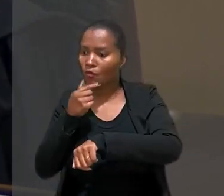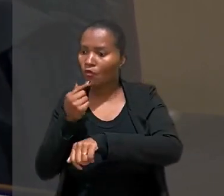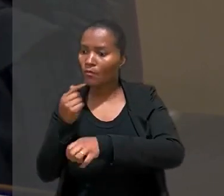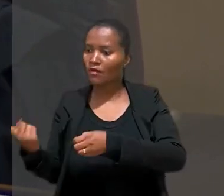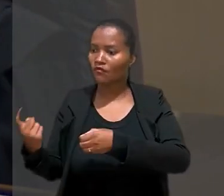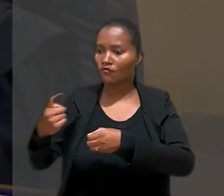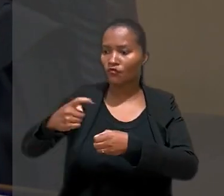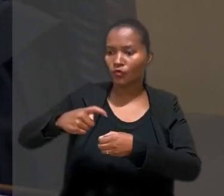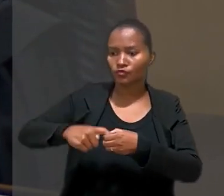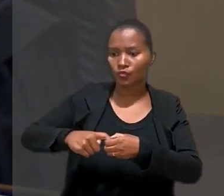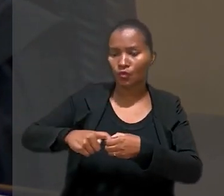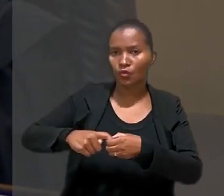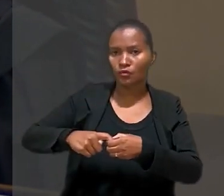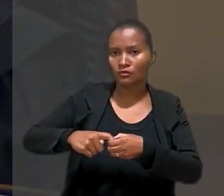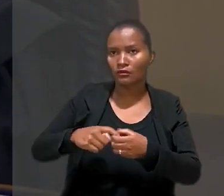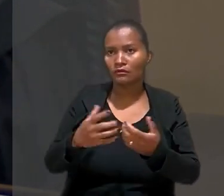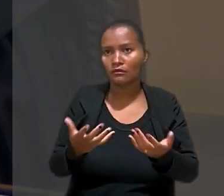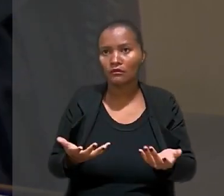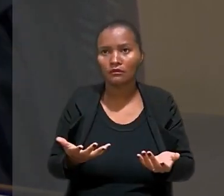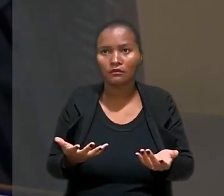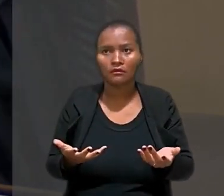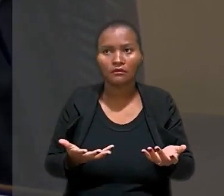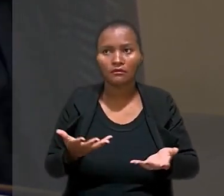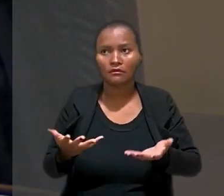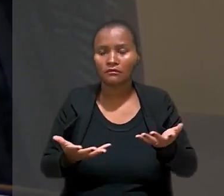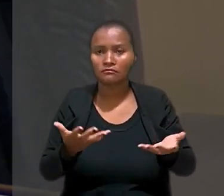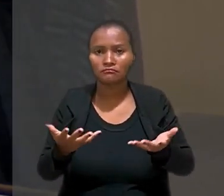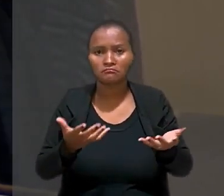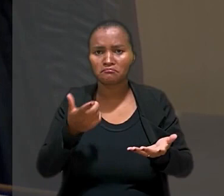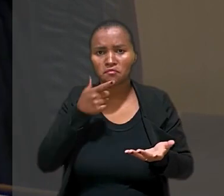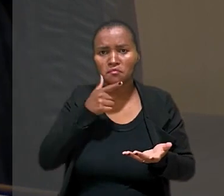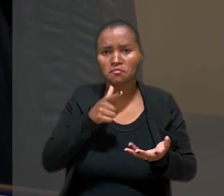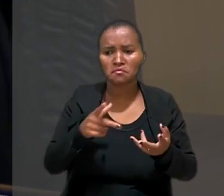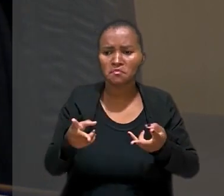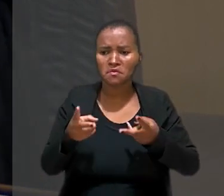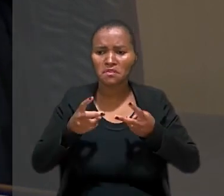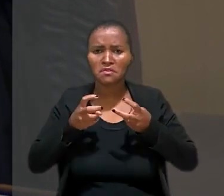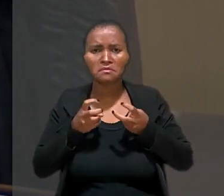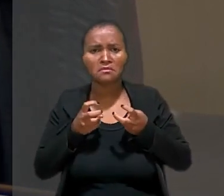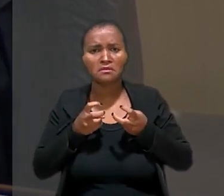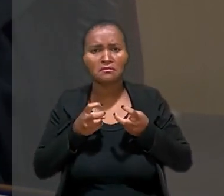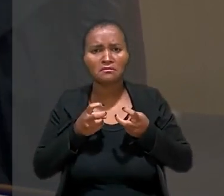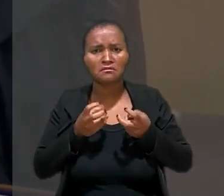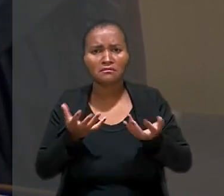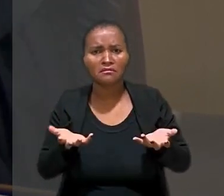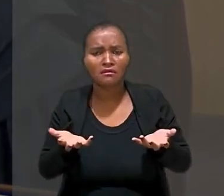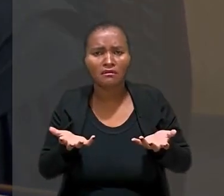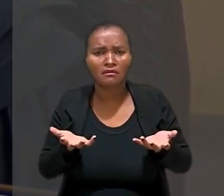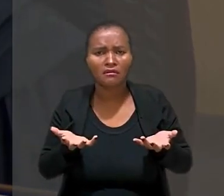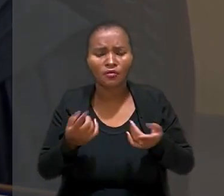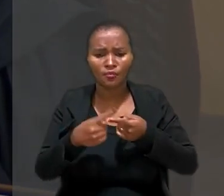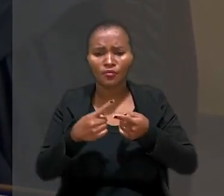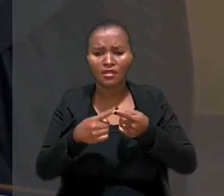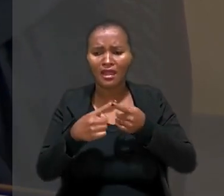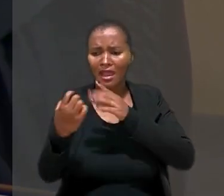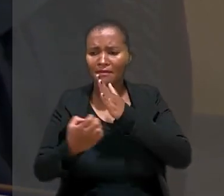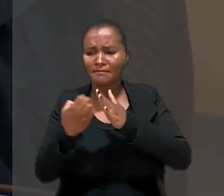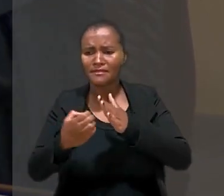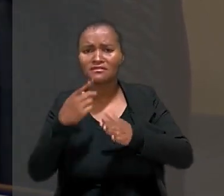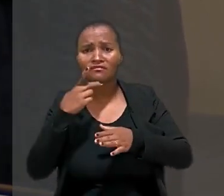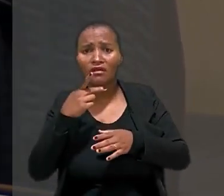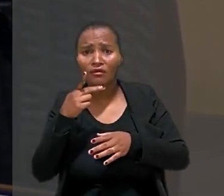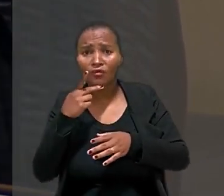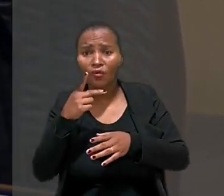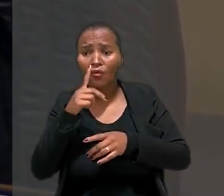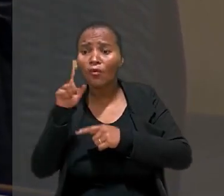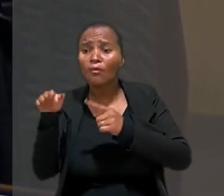e estava apto, eu não consigo ver essa distinção entre um caso e outro. Porque o empregador fala assim, eu